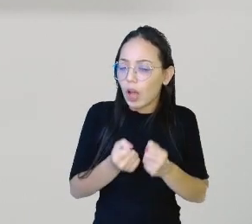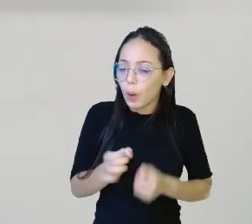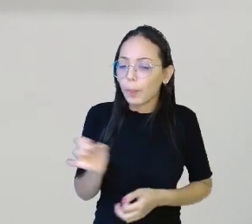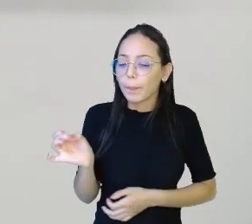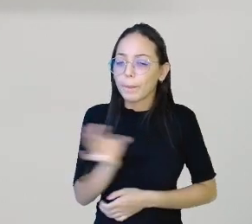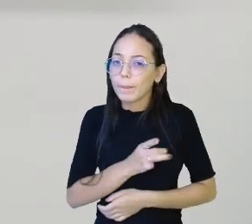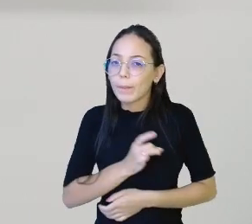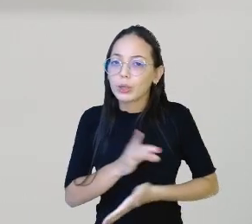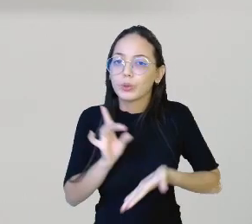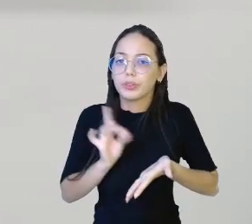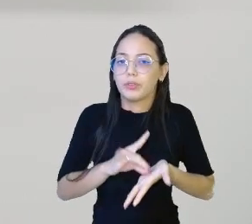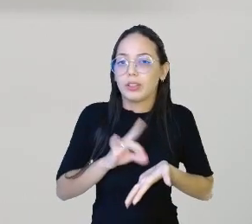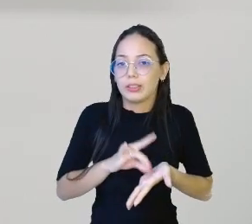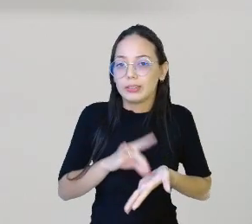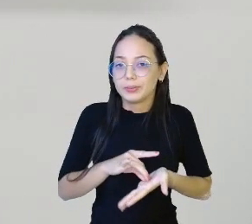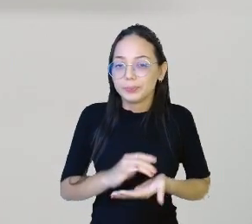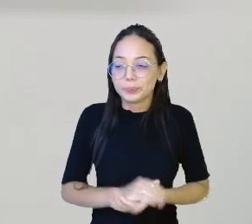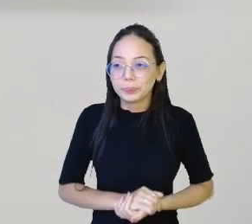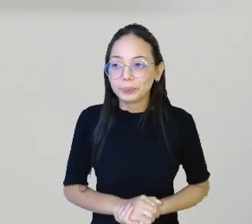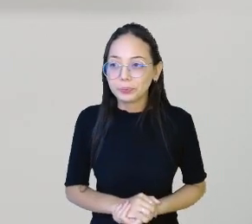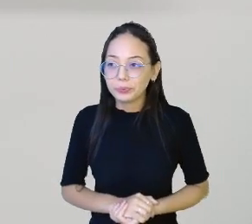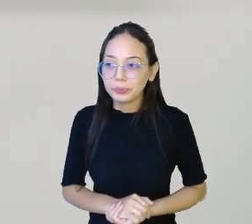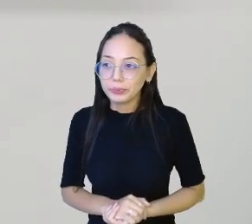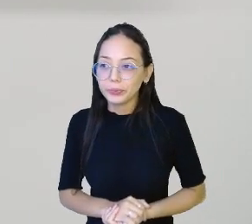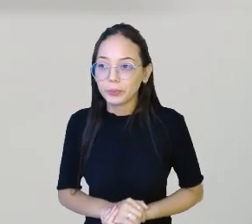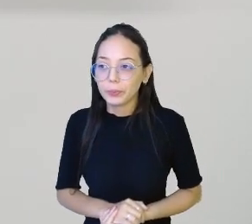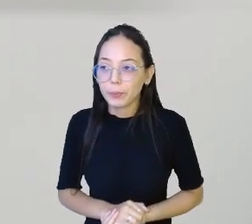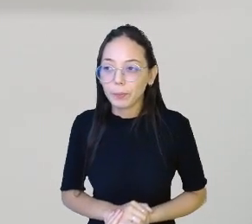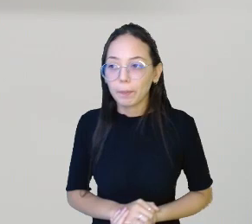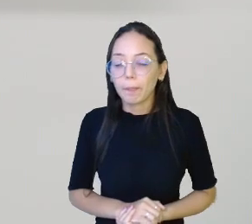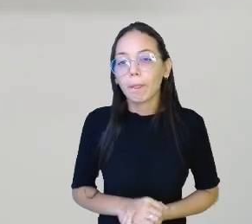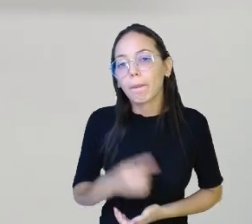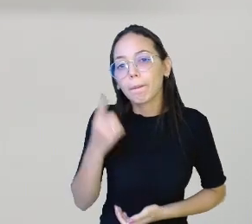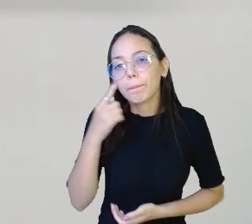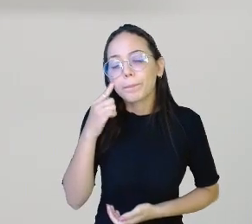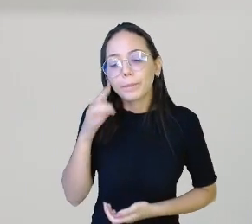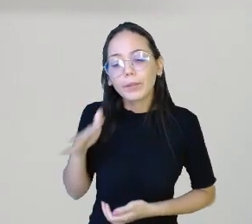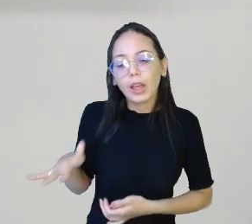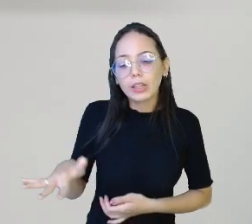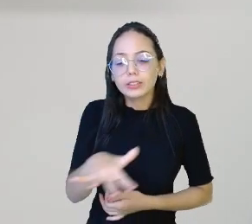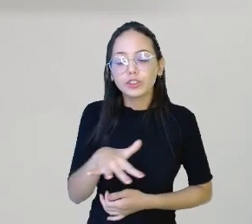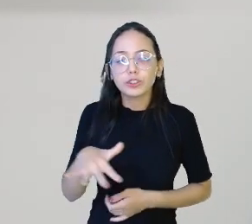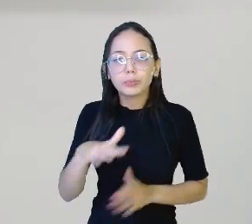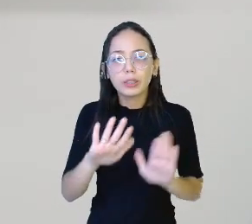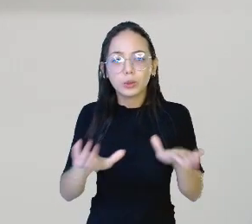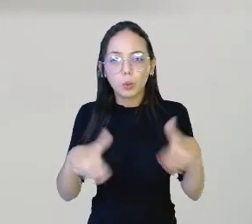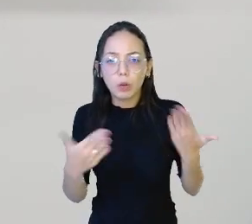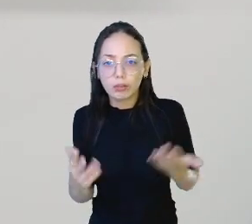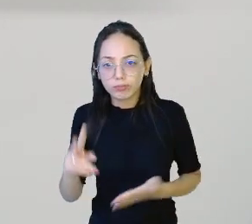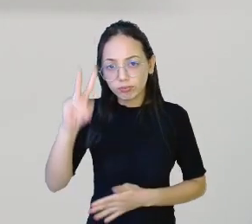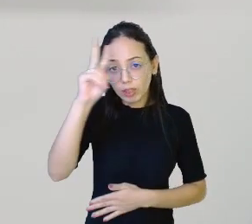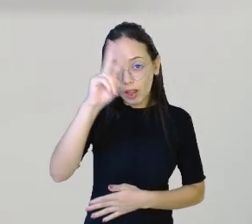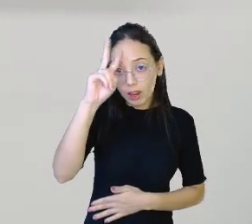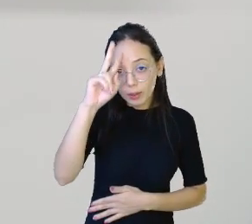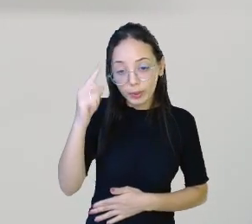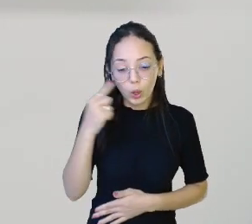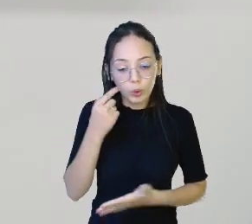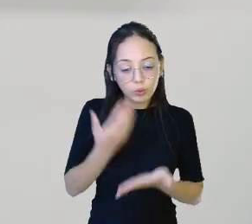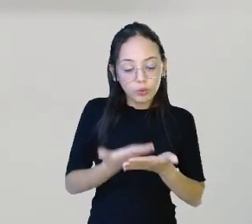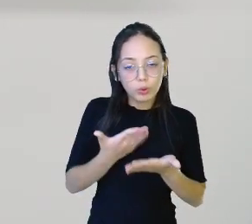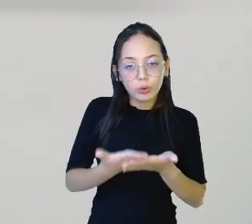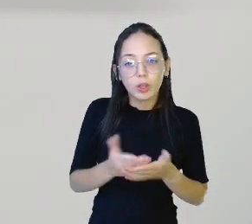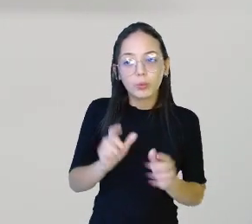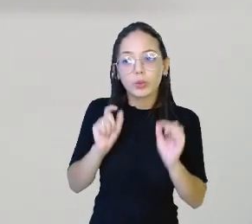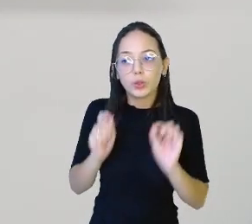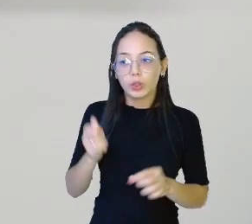final realmente é um pouco assustador. Vamos lá. Em que espaço se passa? Você lembra que nós estudamos